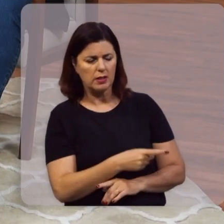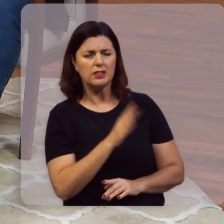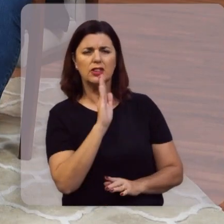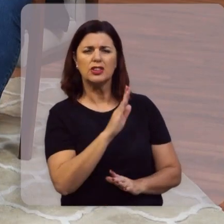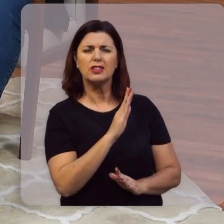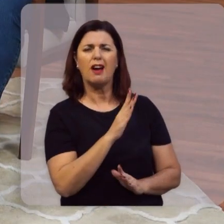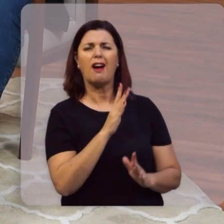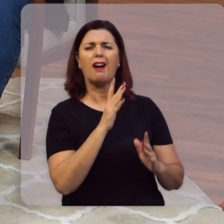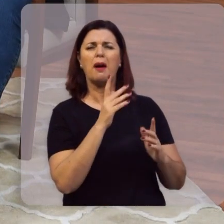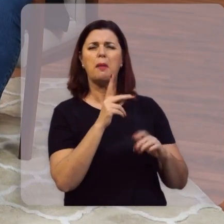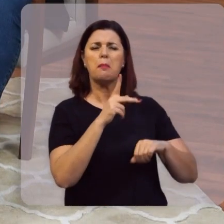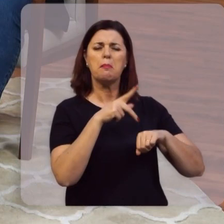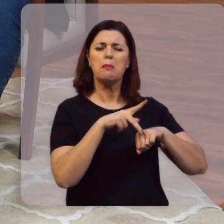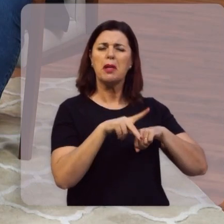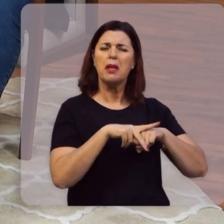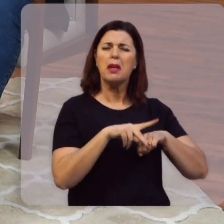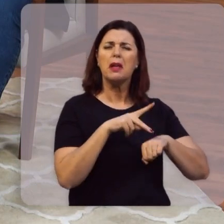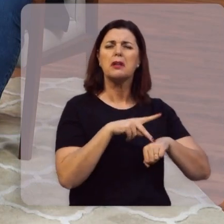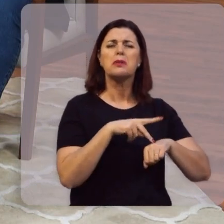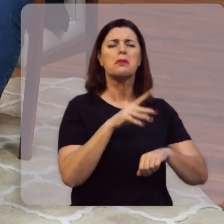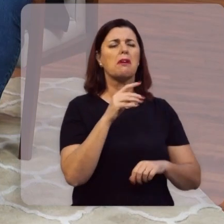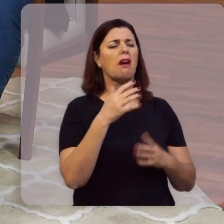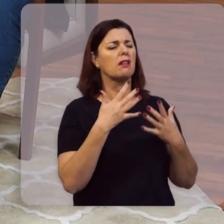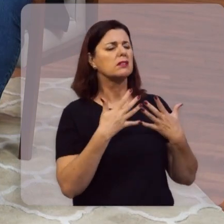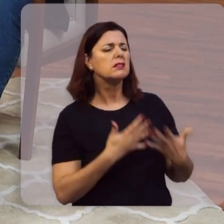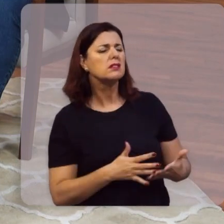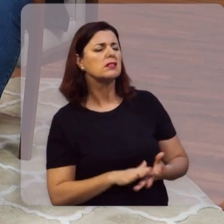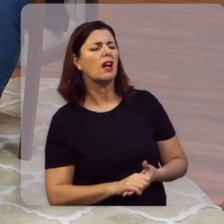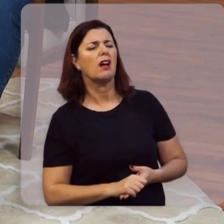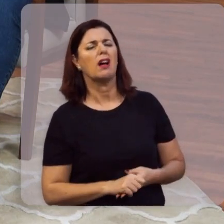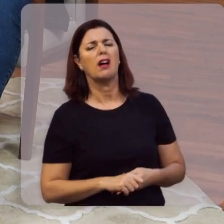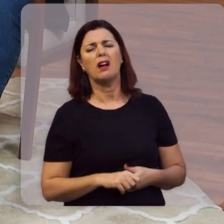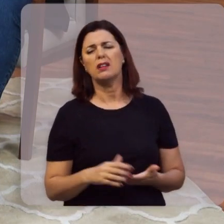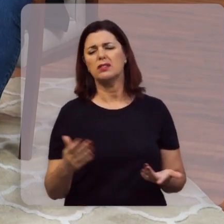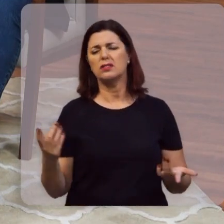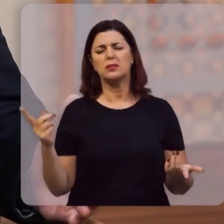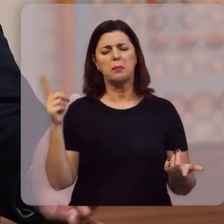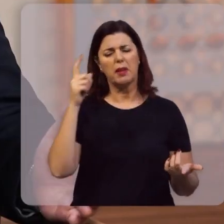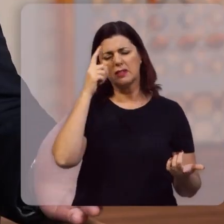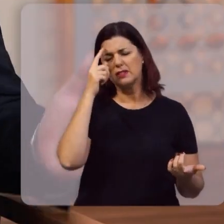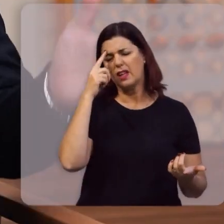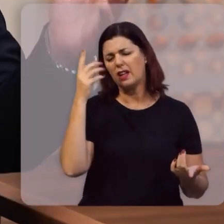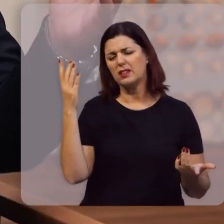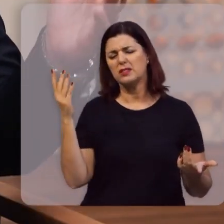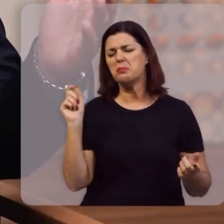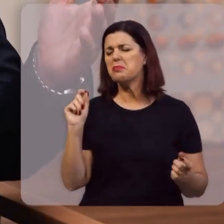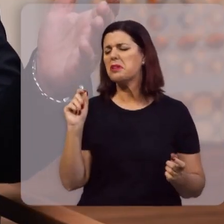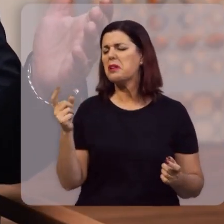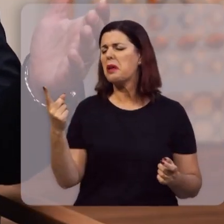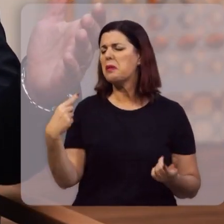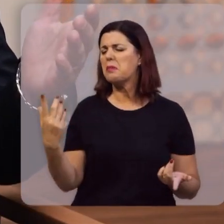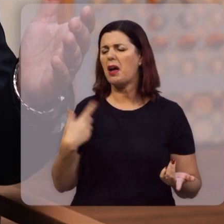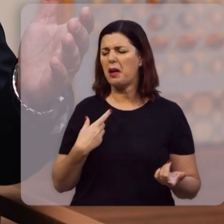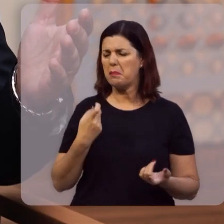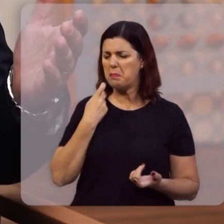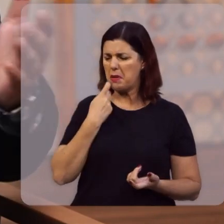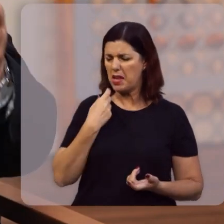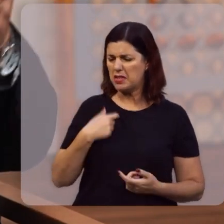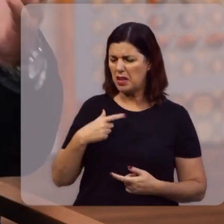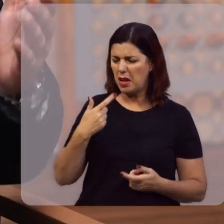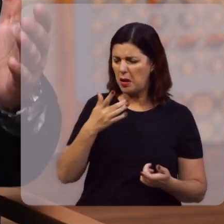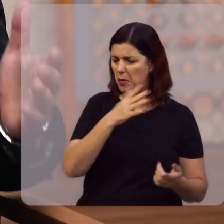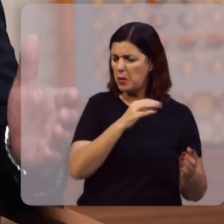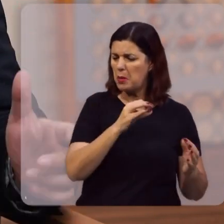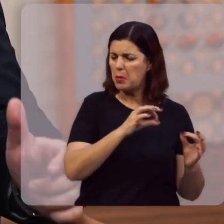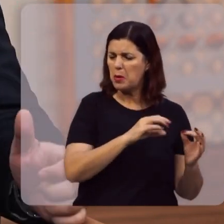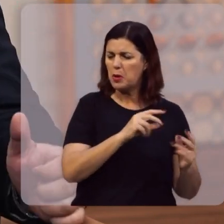noite inteira. E ele disse para Jesus, considerando Jesus como um mestre humano: quem entende de peixe aqui sou eu pesquei a